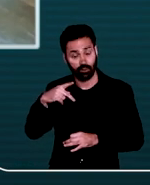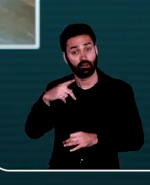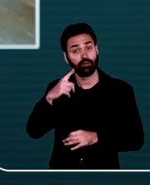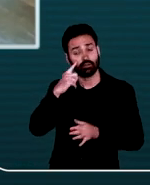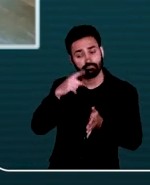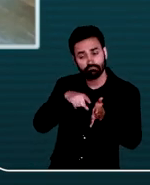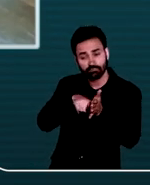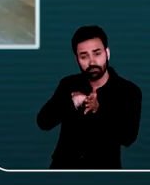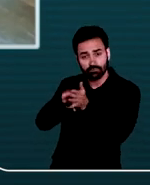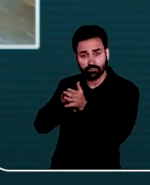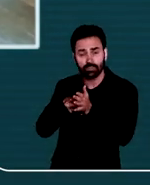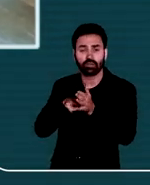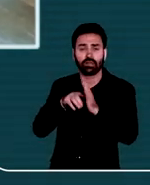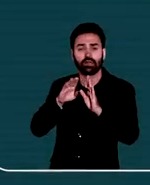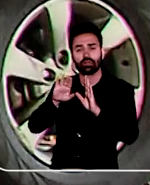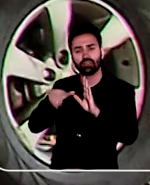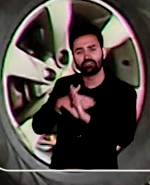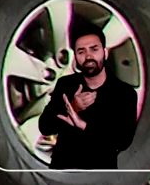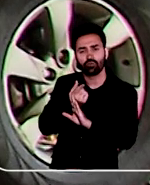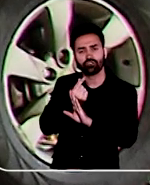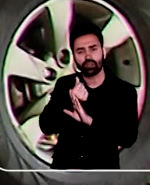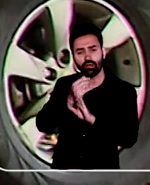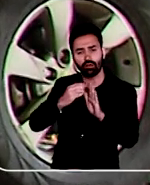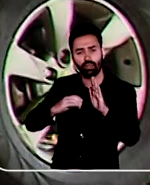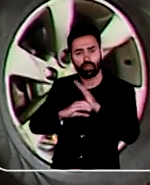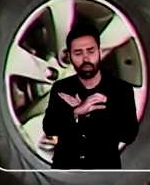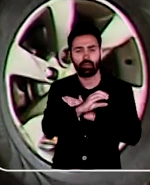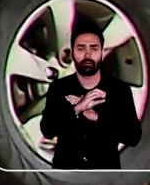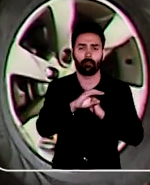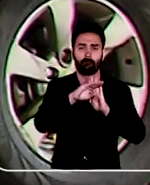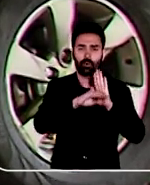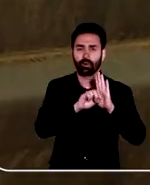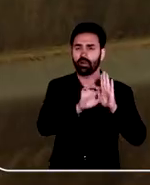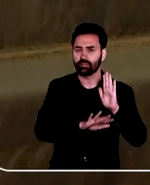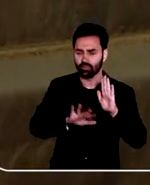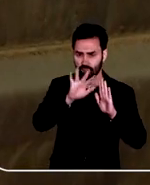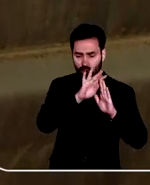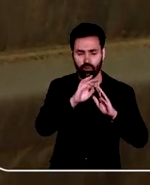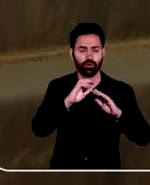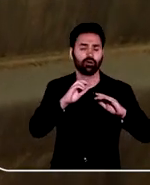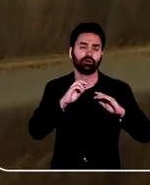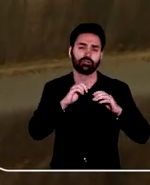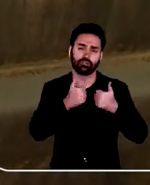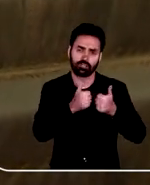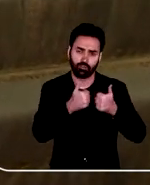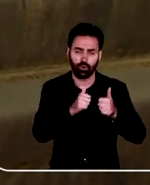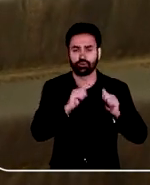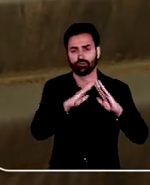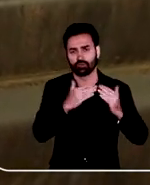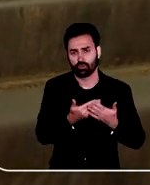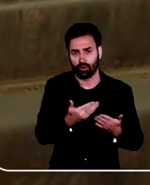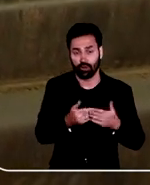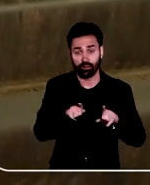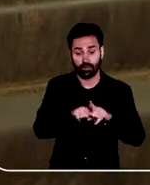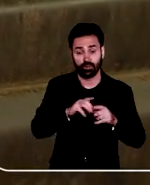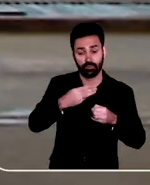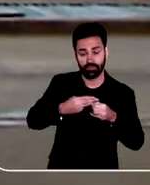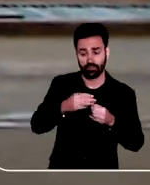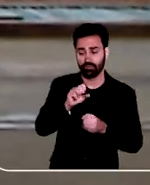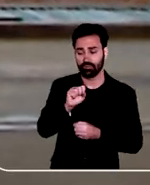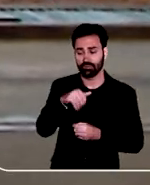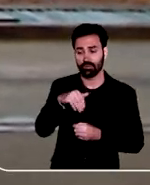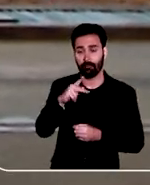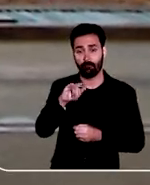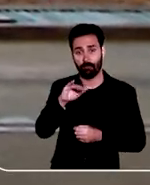imotep destinada a investigar desvios de recursos públicos do programa nacional de transporte escolar e do Fundo